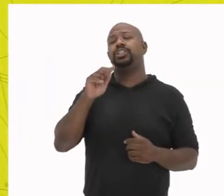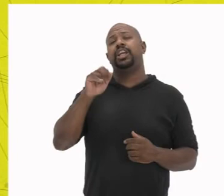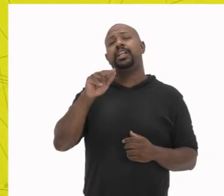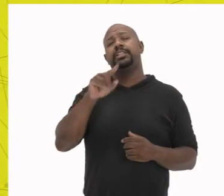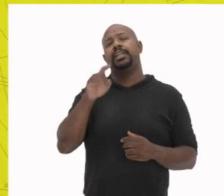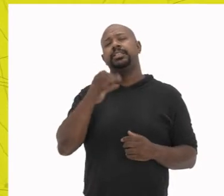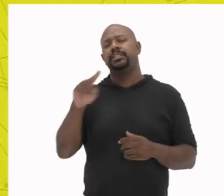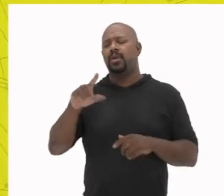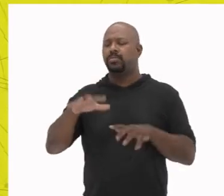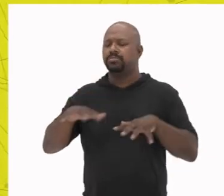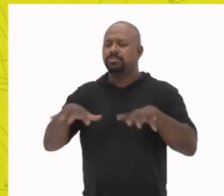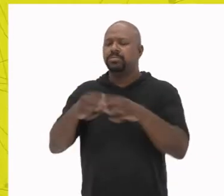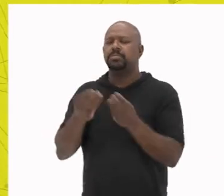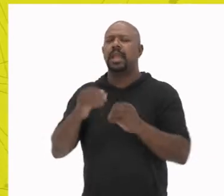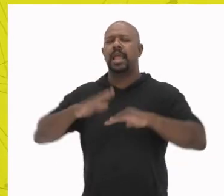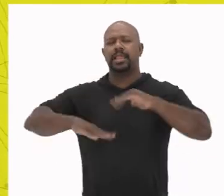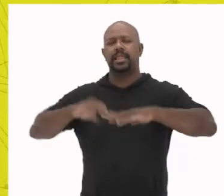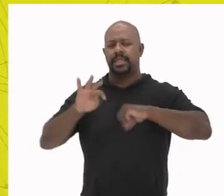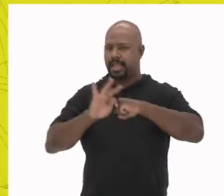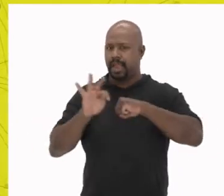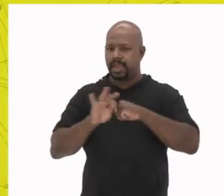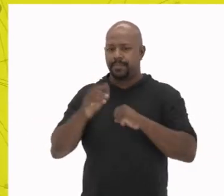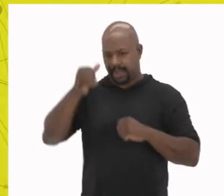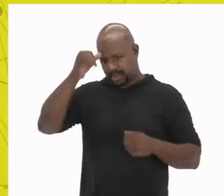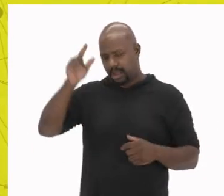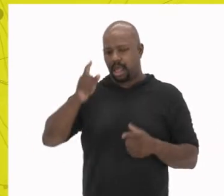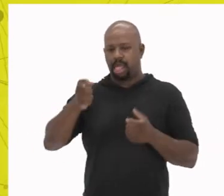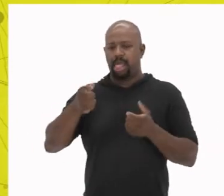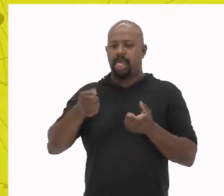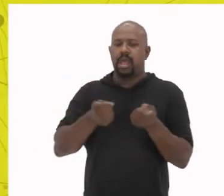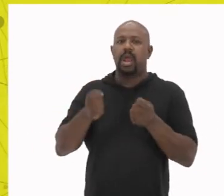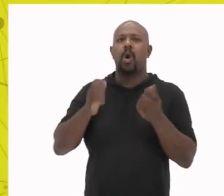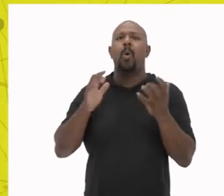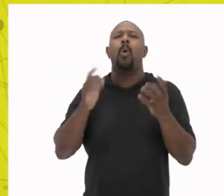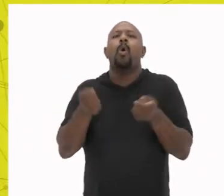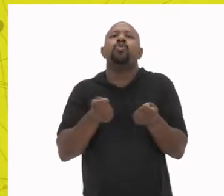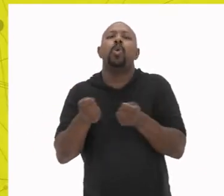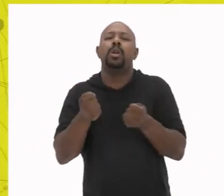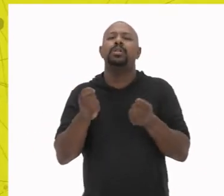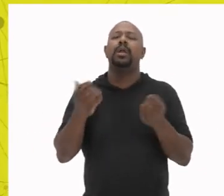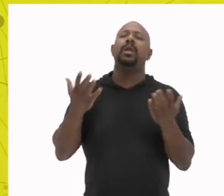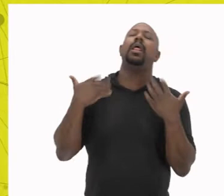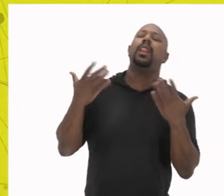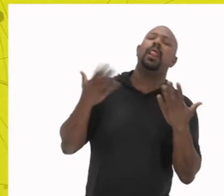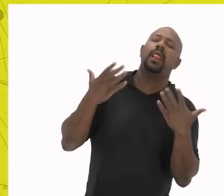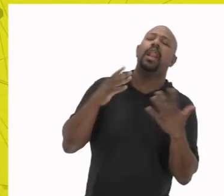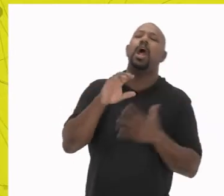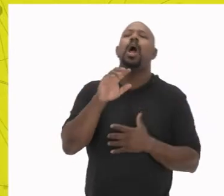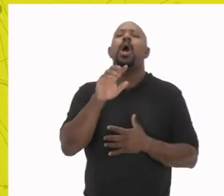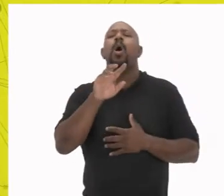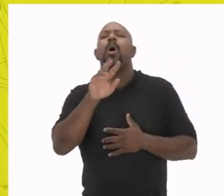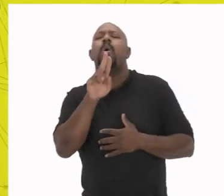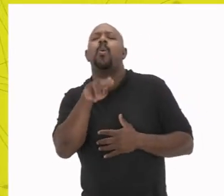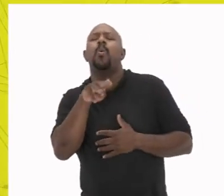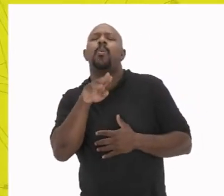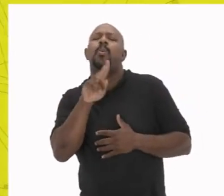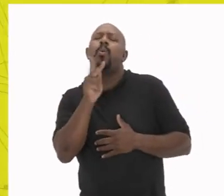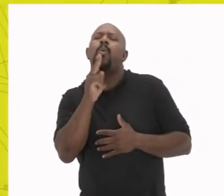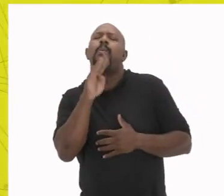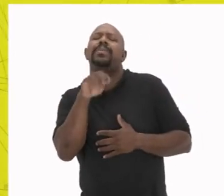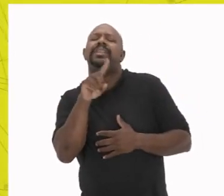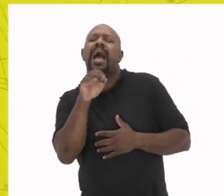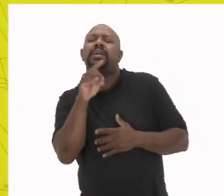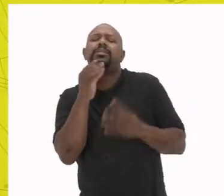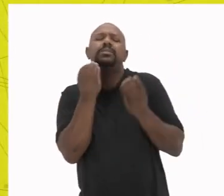A higienização em acervos em reservas técnicas, para não alterar o controle de temperatura e umidade, devem ser realizados por